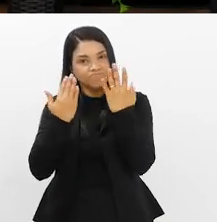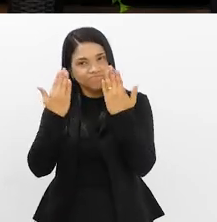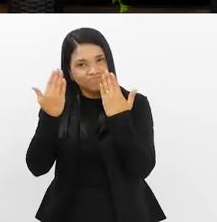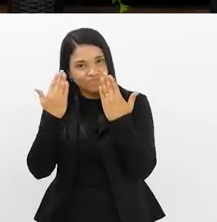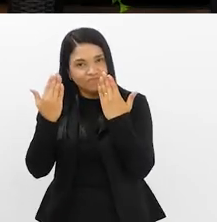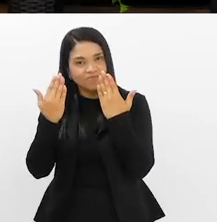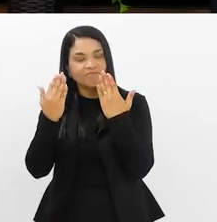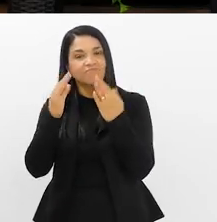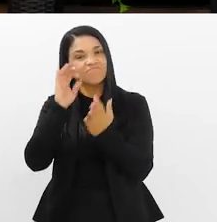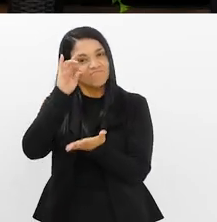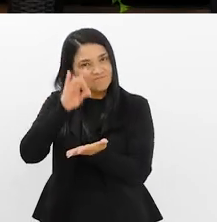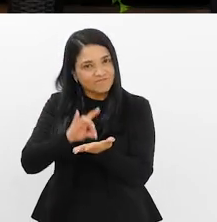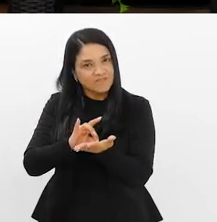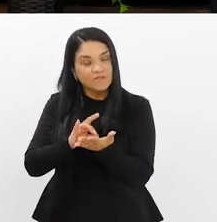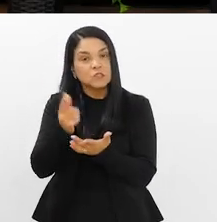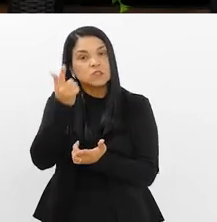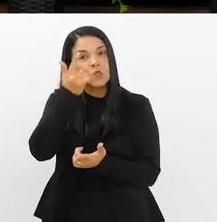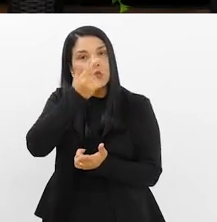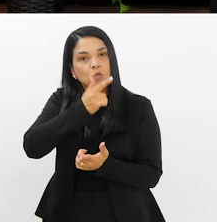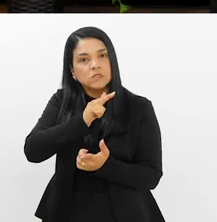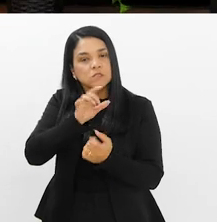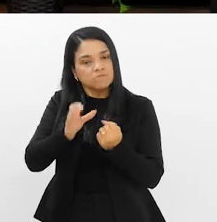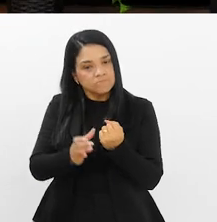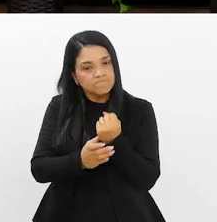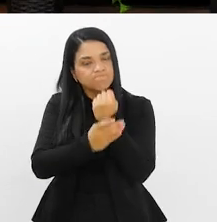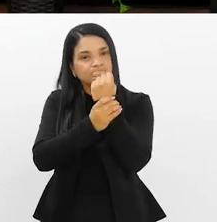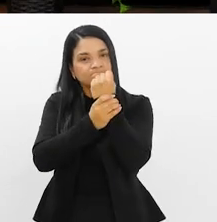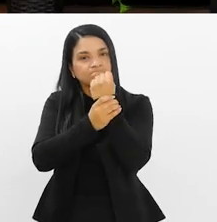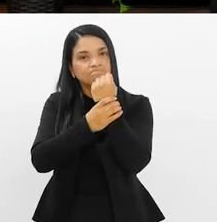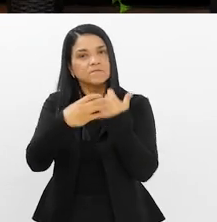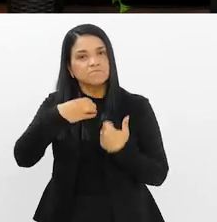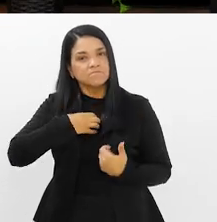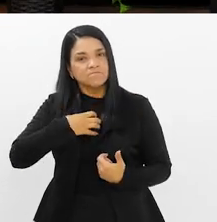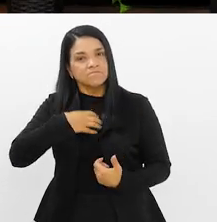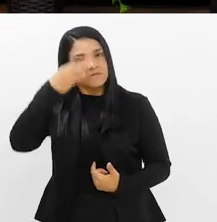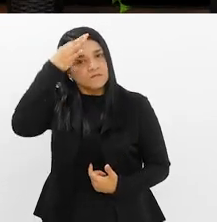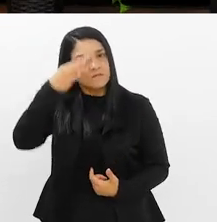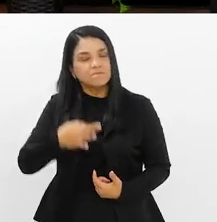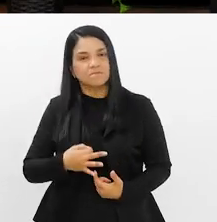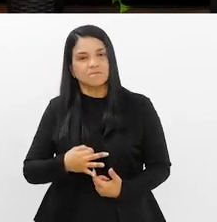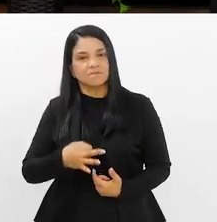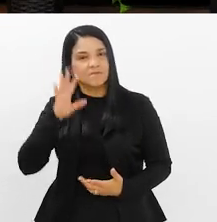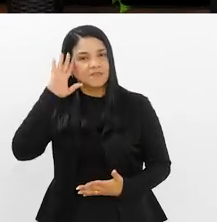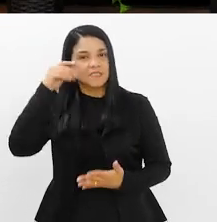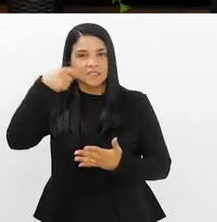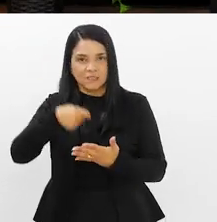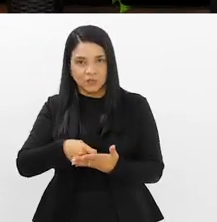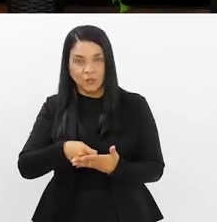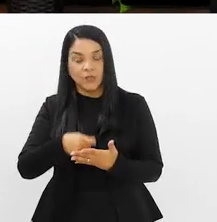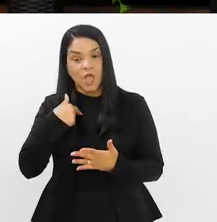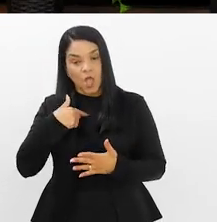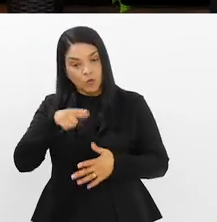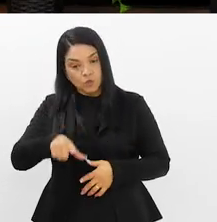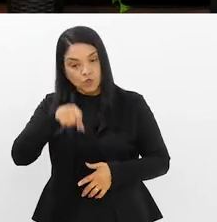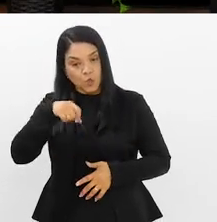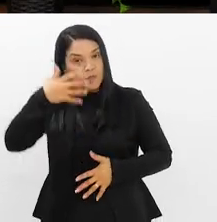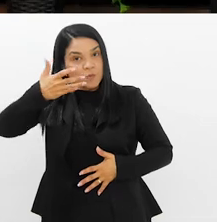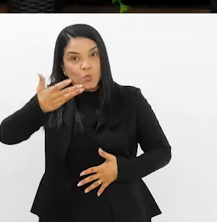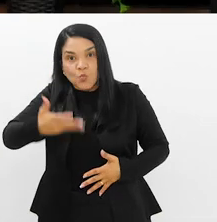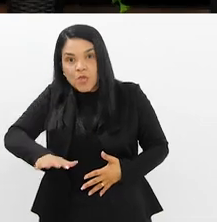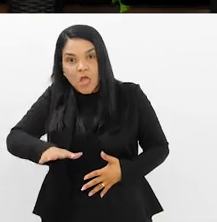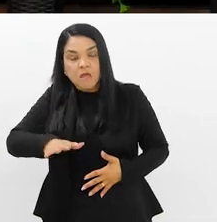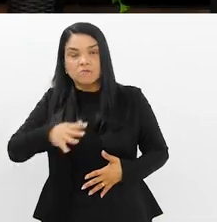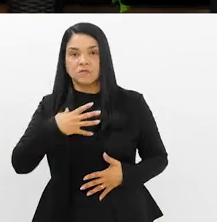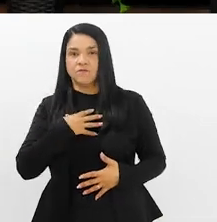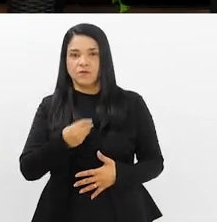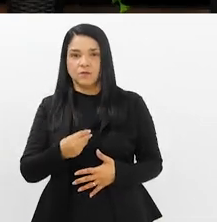da terapia é esse. É que você consiga sustentar, compreender por que você tomou essa decisão. Então, eu